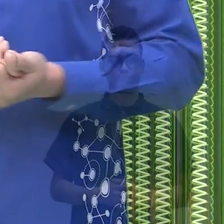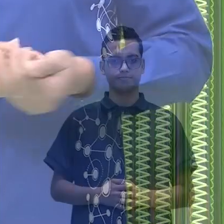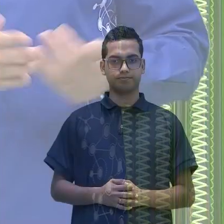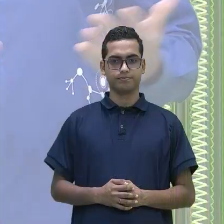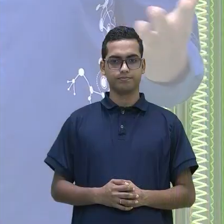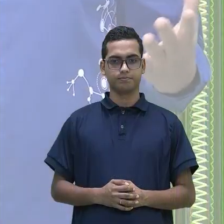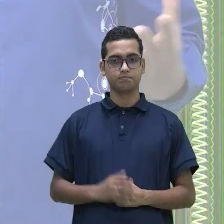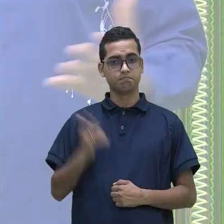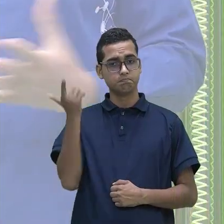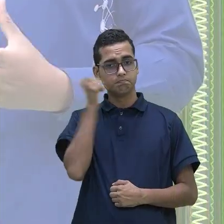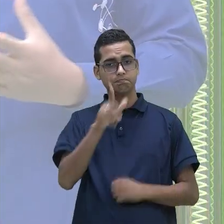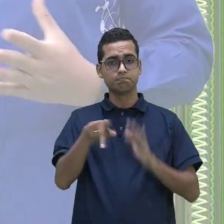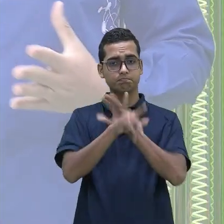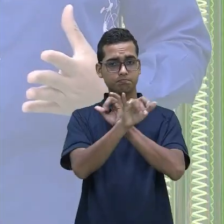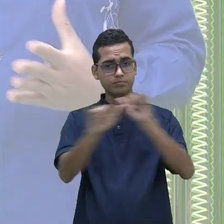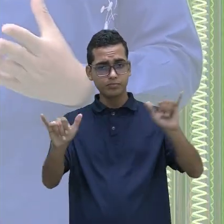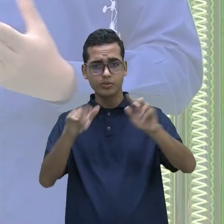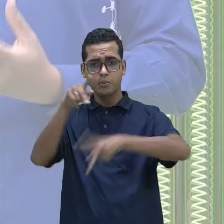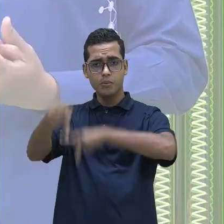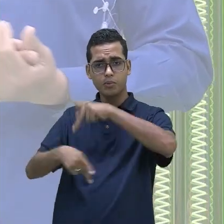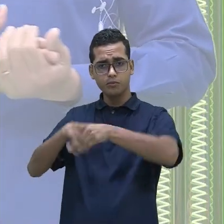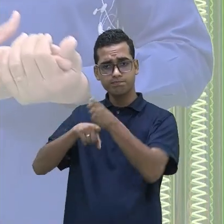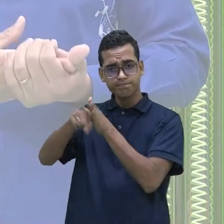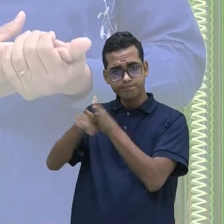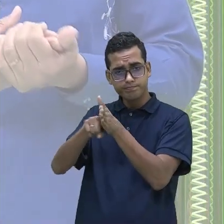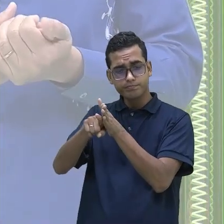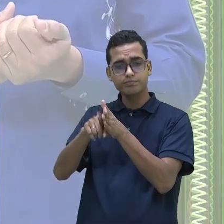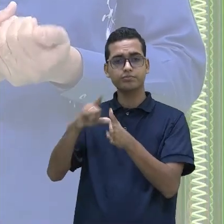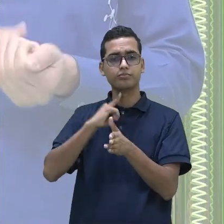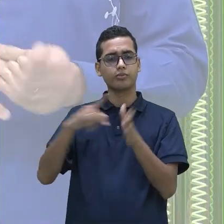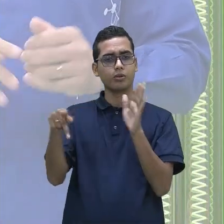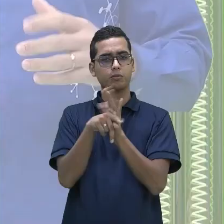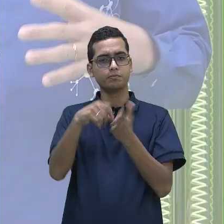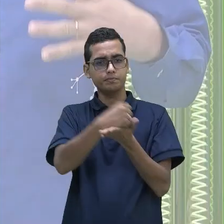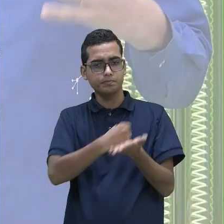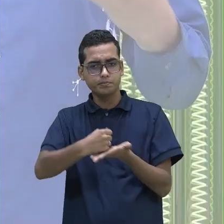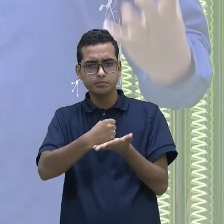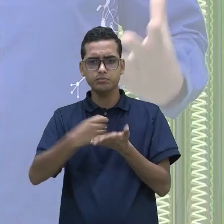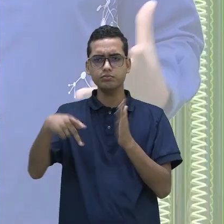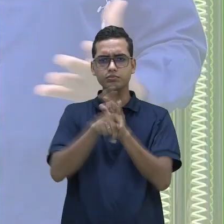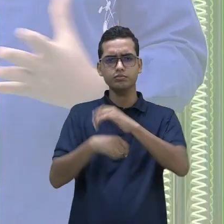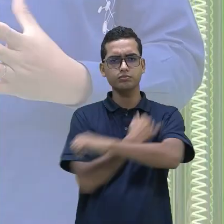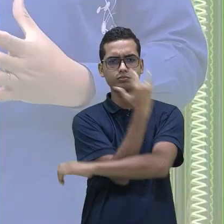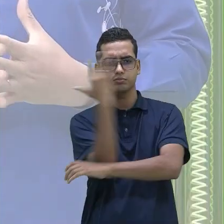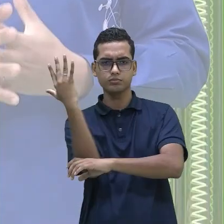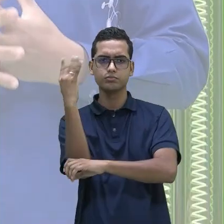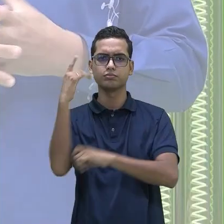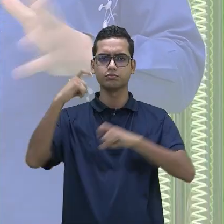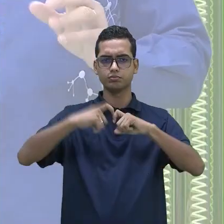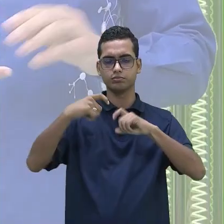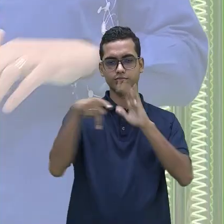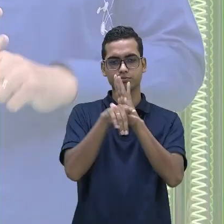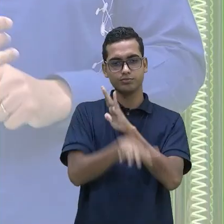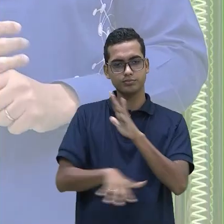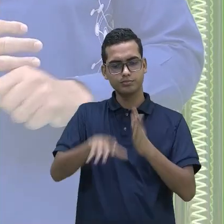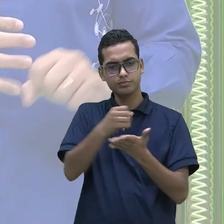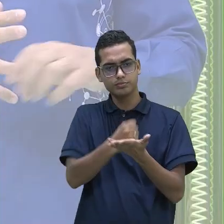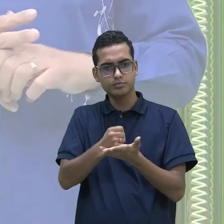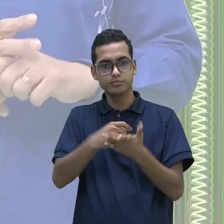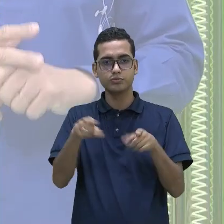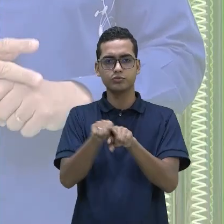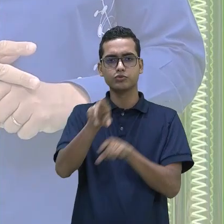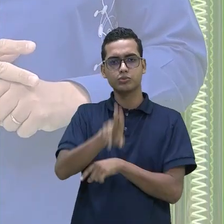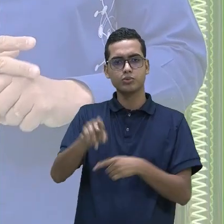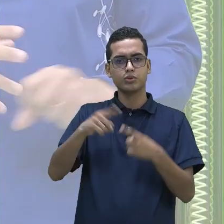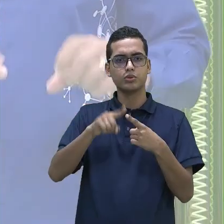realizadas. E aí nós temos, né, a medicina da floresta, né? Então, pesquisadores aí, ó, que usam o chia